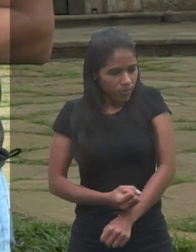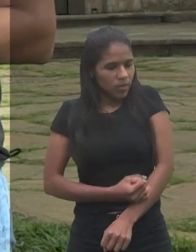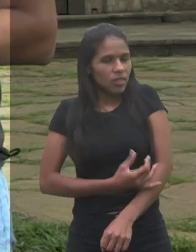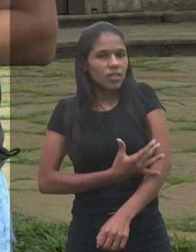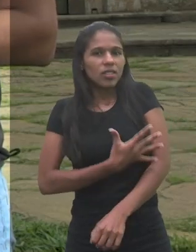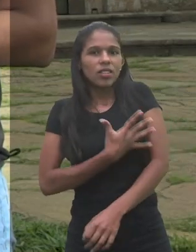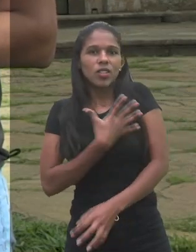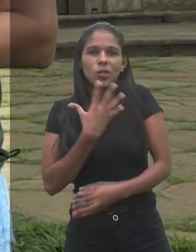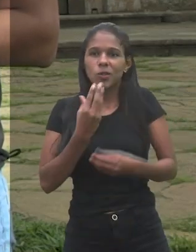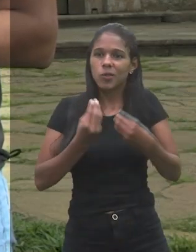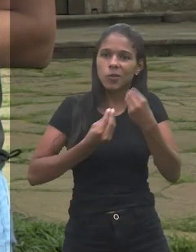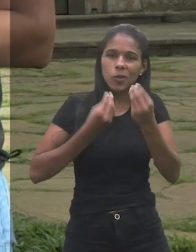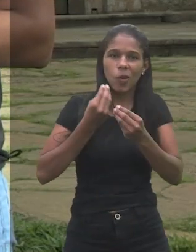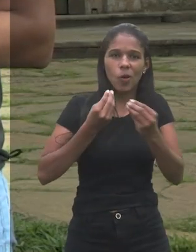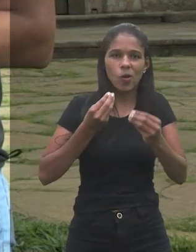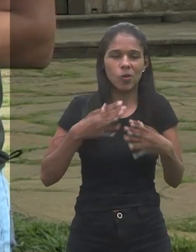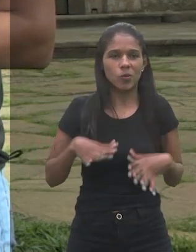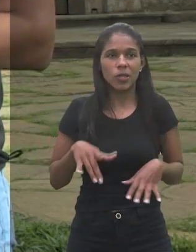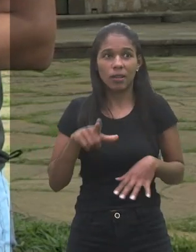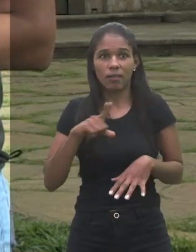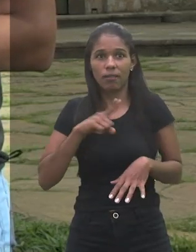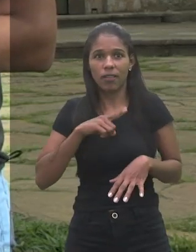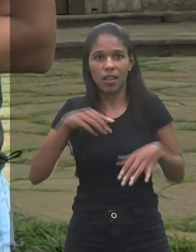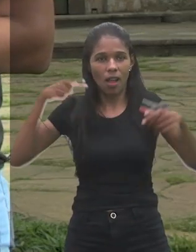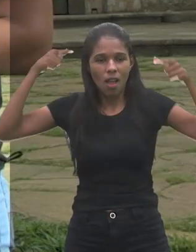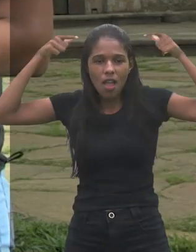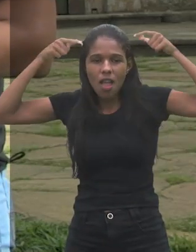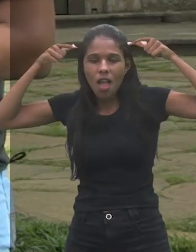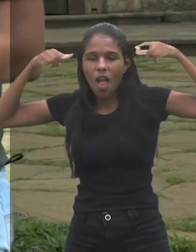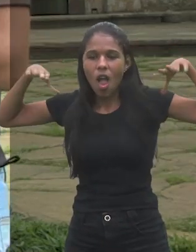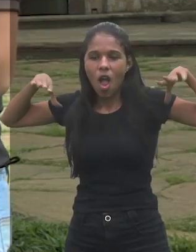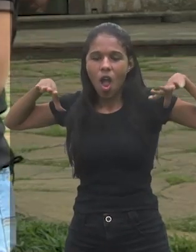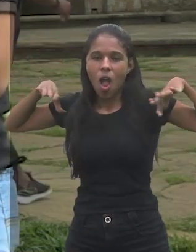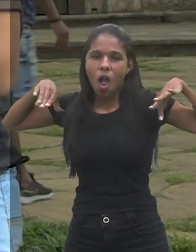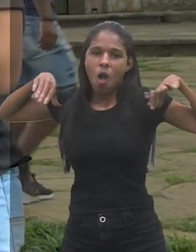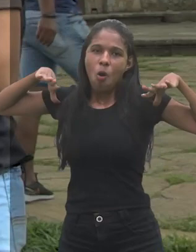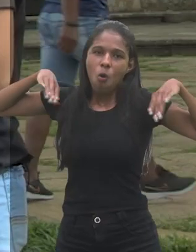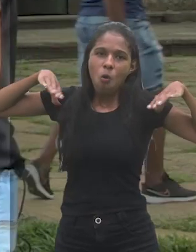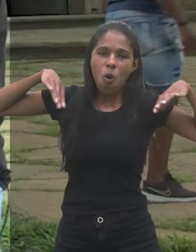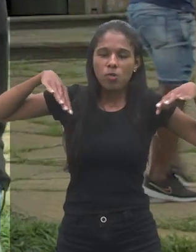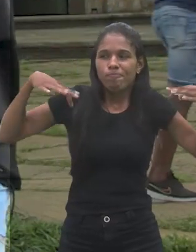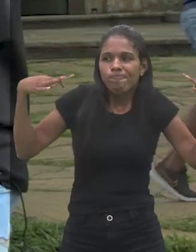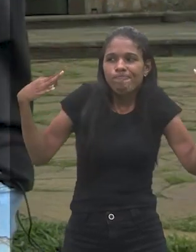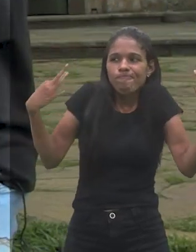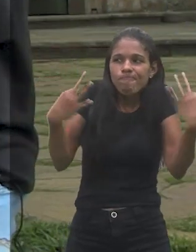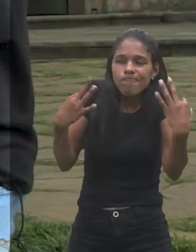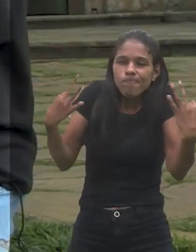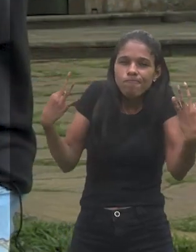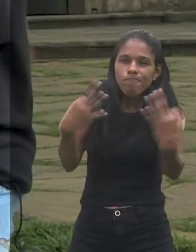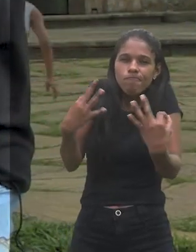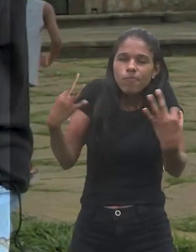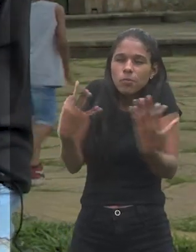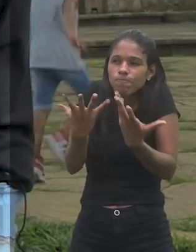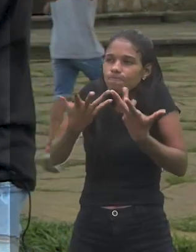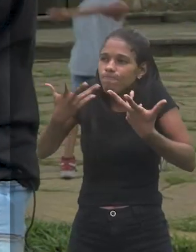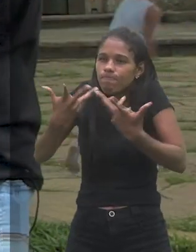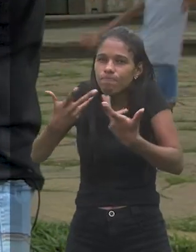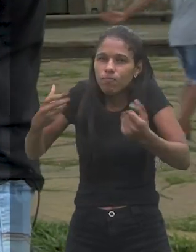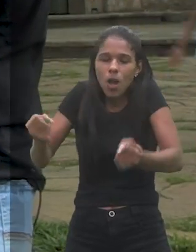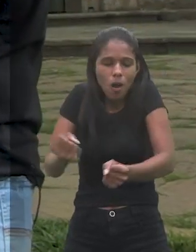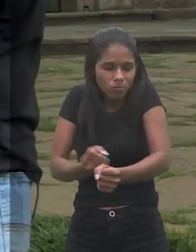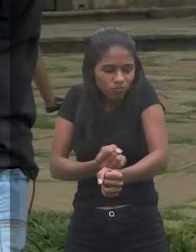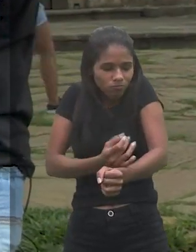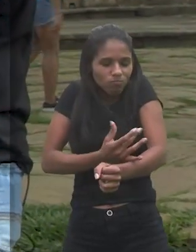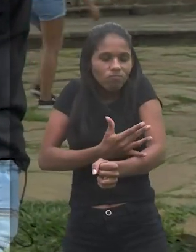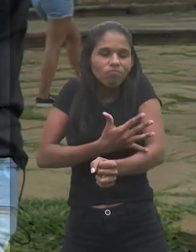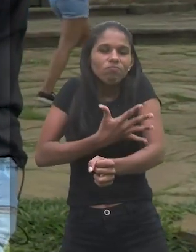os olhares dos anjos, a Nossa Senhora Imaculada Conceição, que ali é a Imaculada Conceição mesmo. Na fachada está